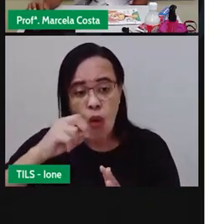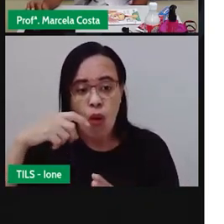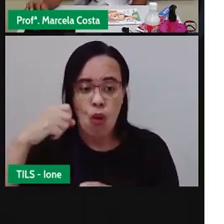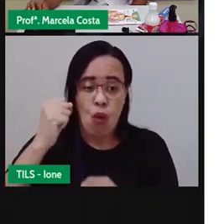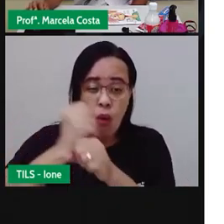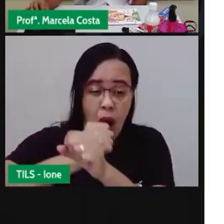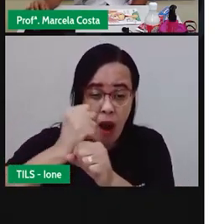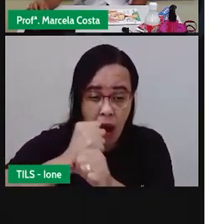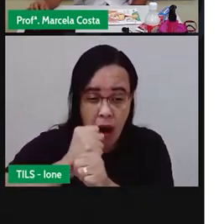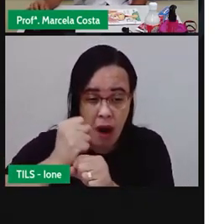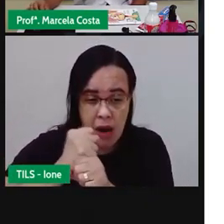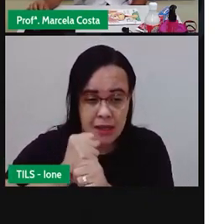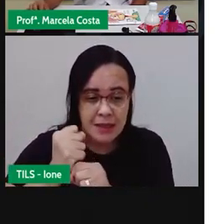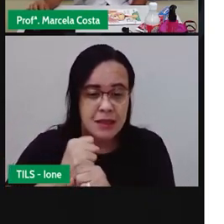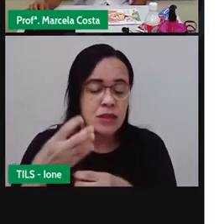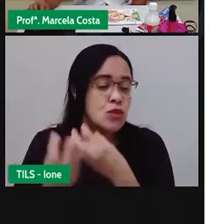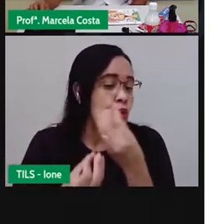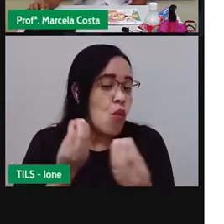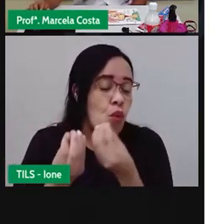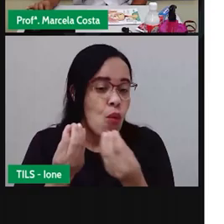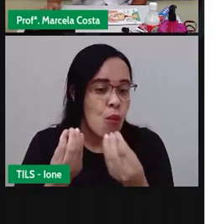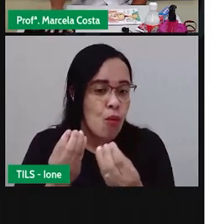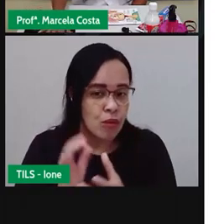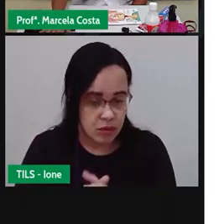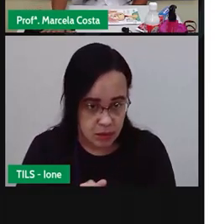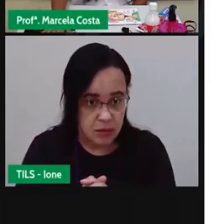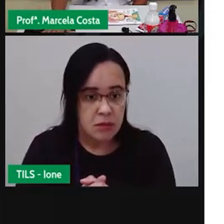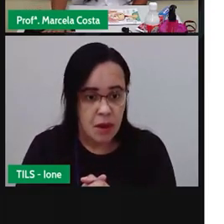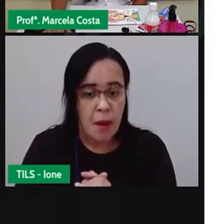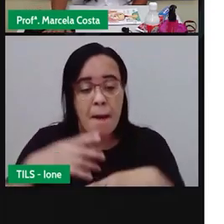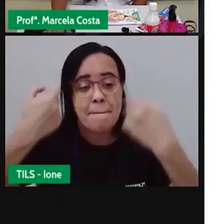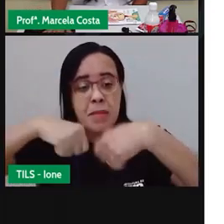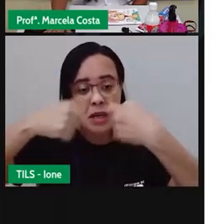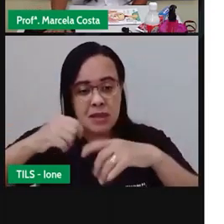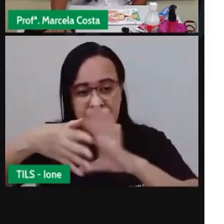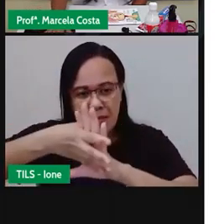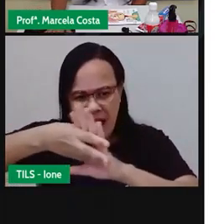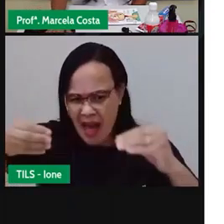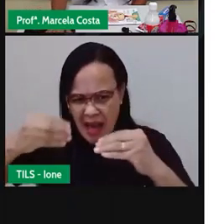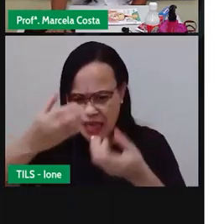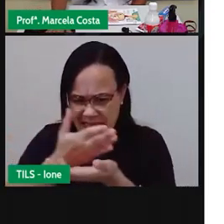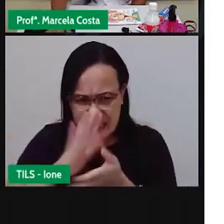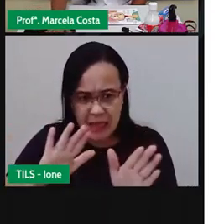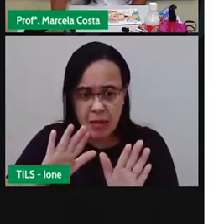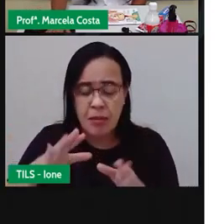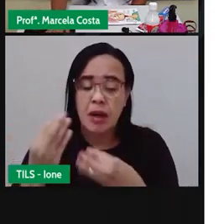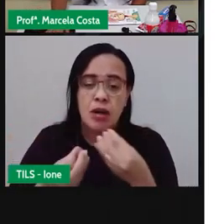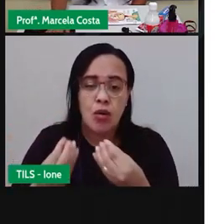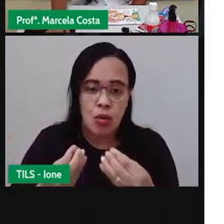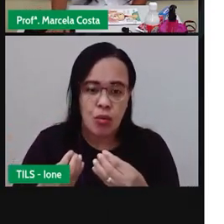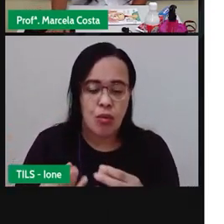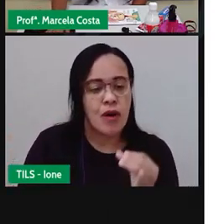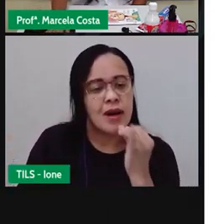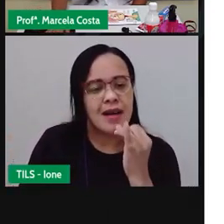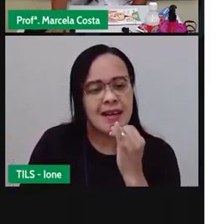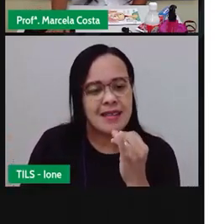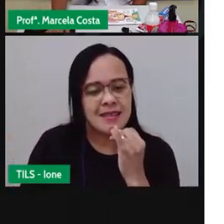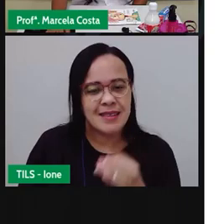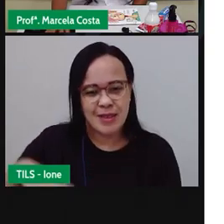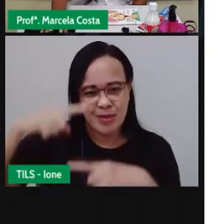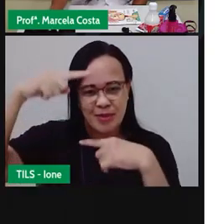que é necessário para aquele material ser decomposto. Observe o exemplo. Olha,